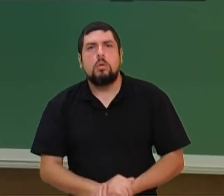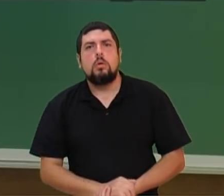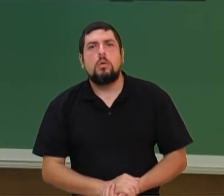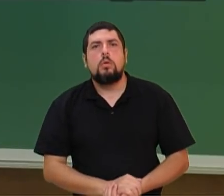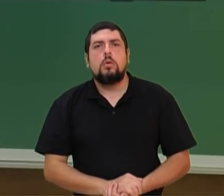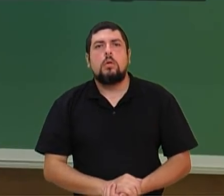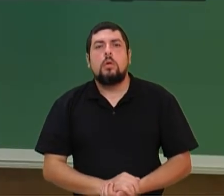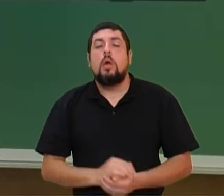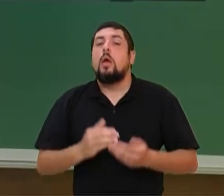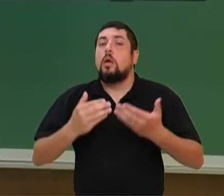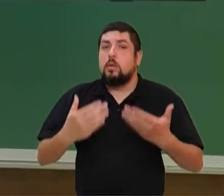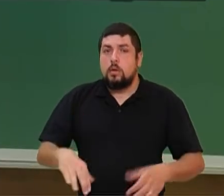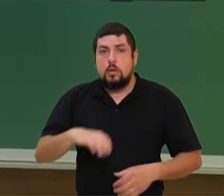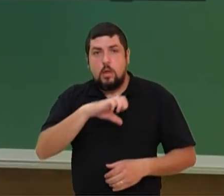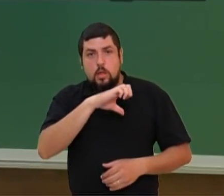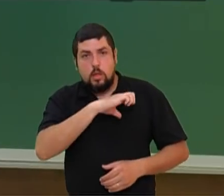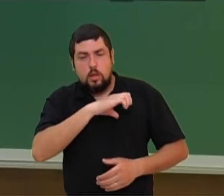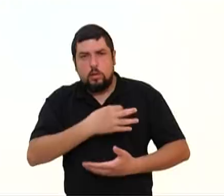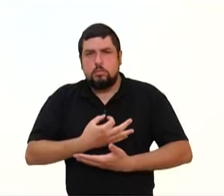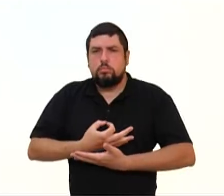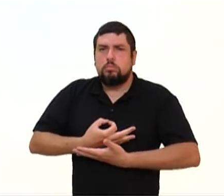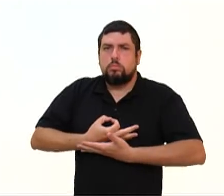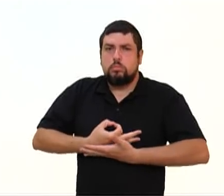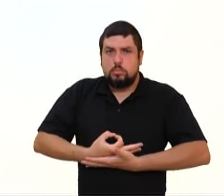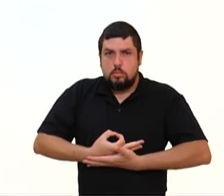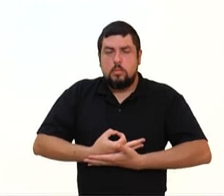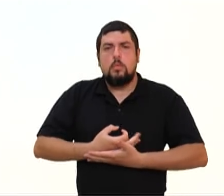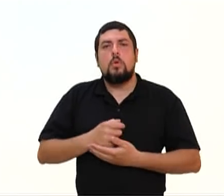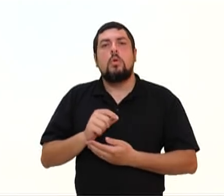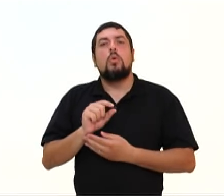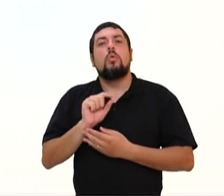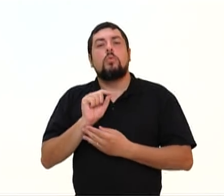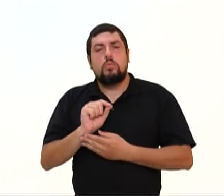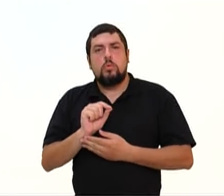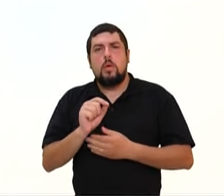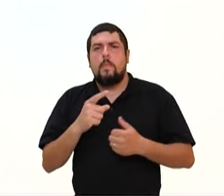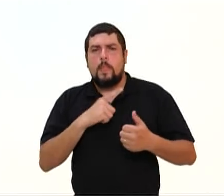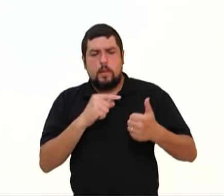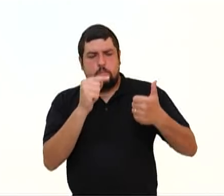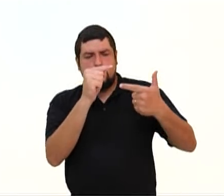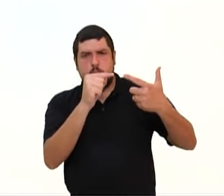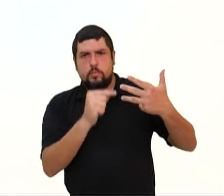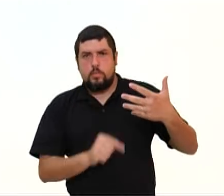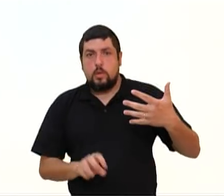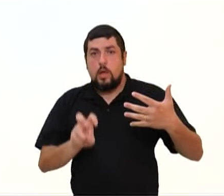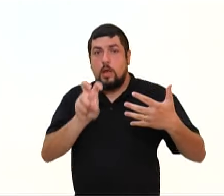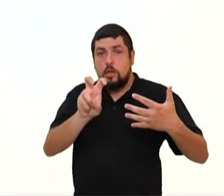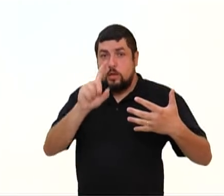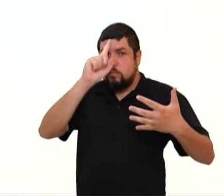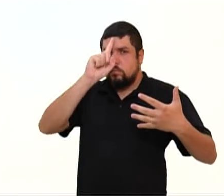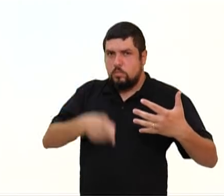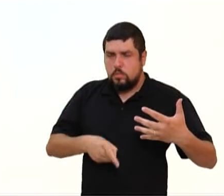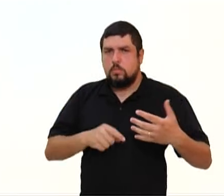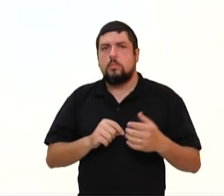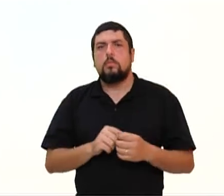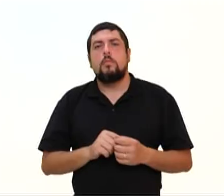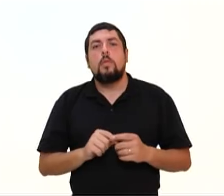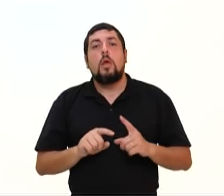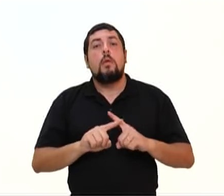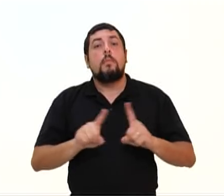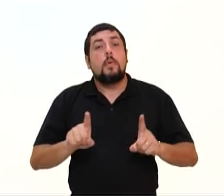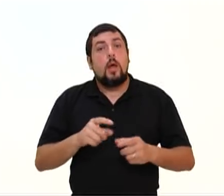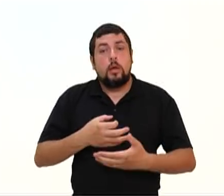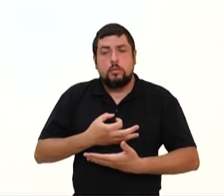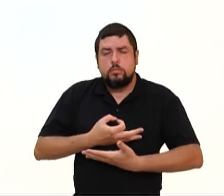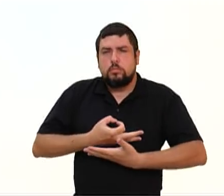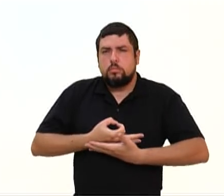Então, a ética budista, essa regra de conduta, costuma ser chamada de 5 mandamentos. Porém, o budismo